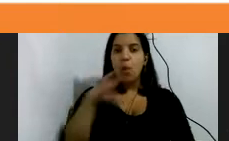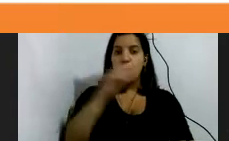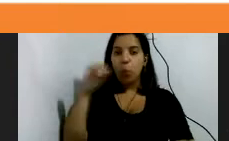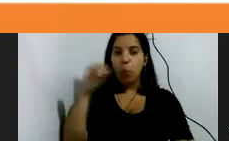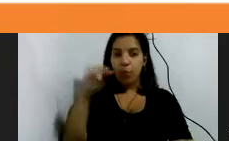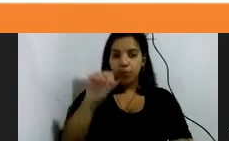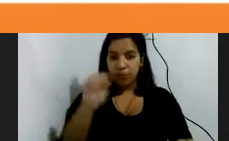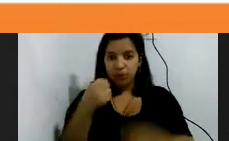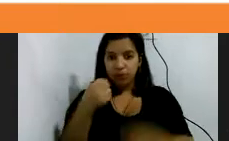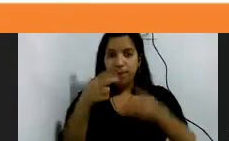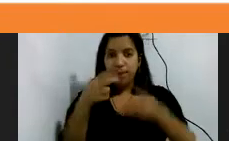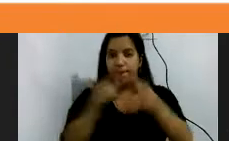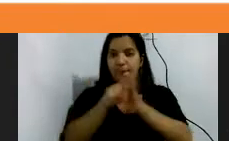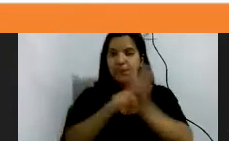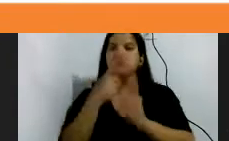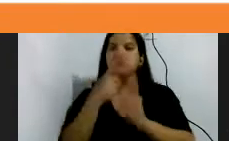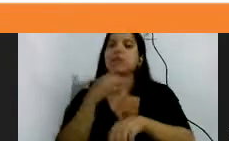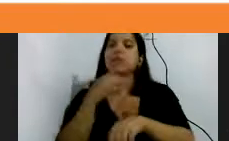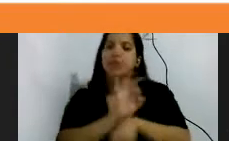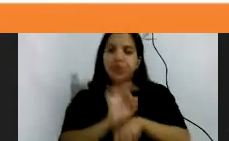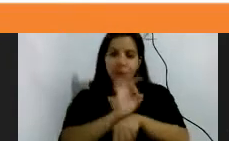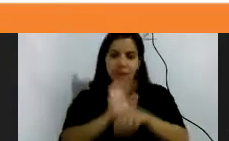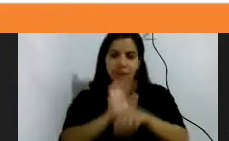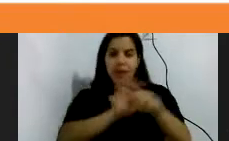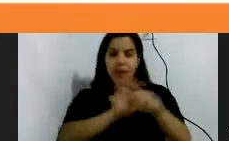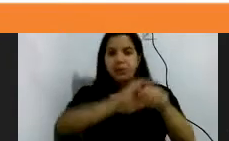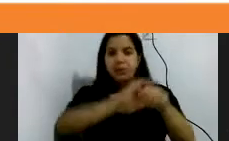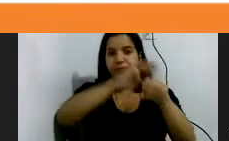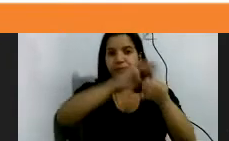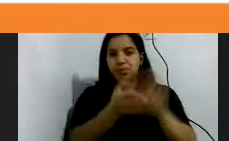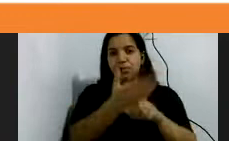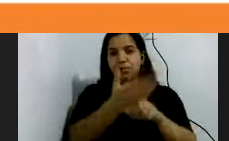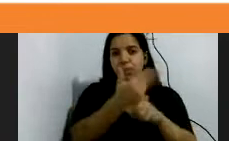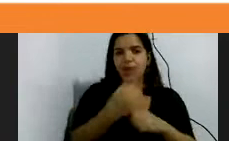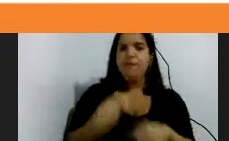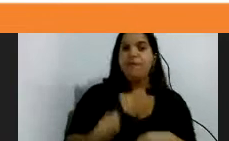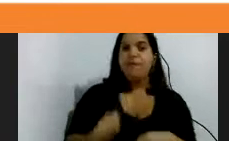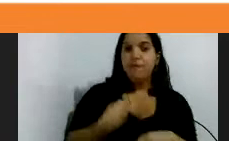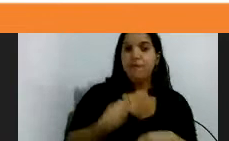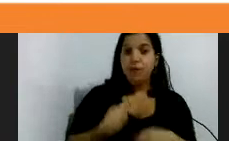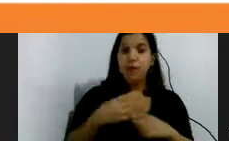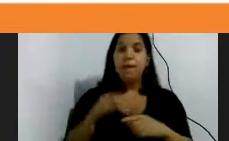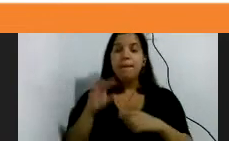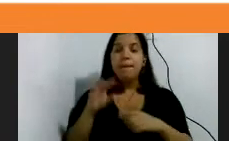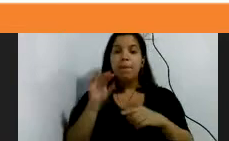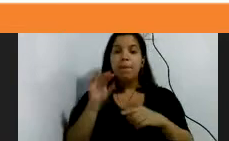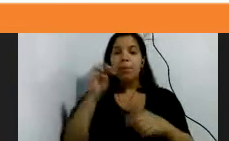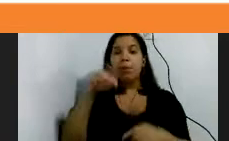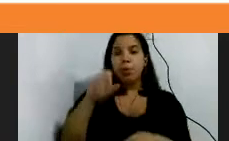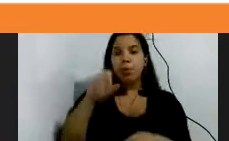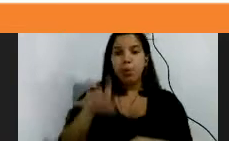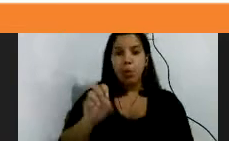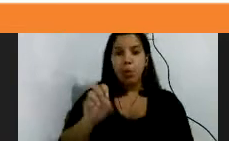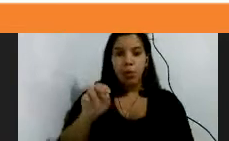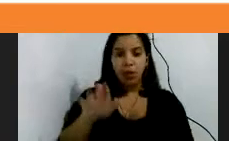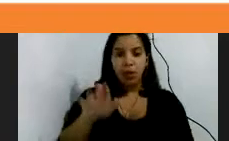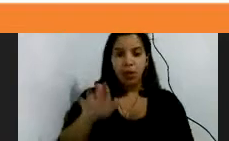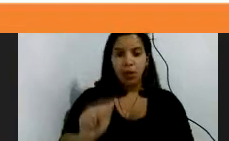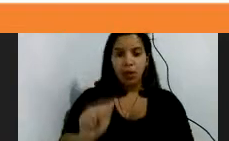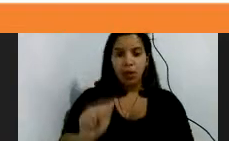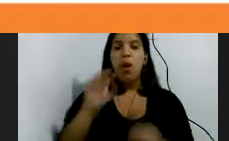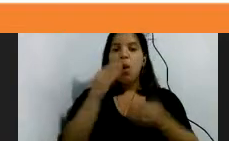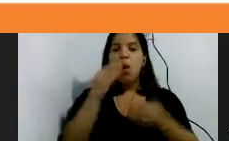Então, ele detecta hemácias que estão revestidas em vivo por imunoglobulinas ou frações do